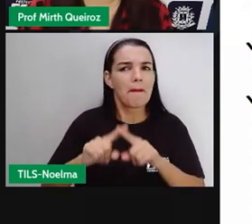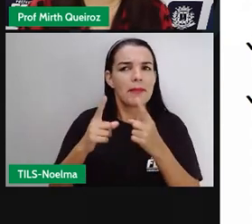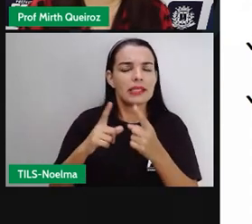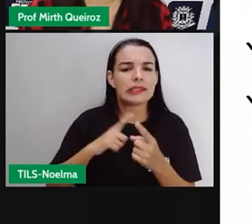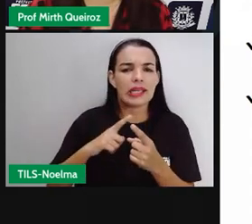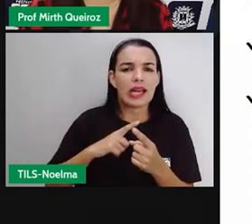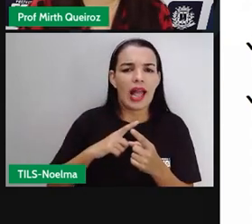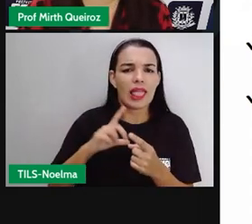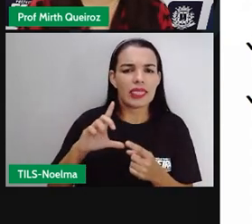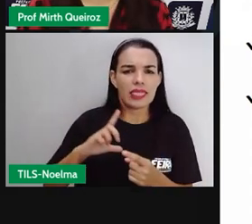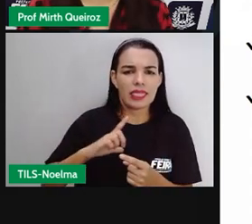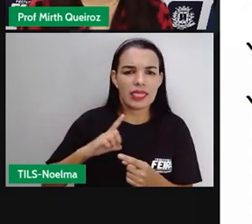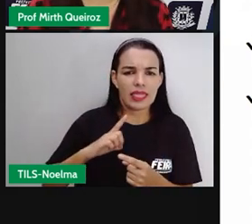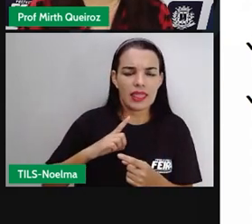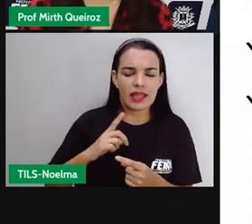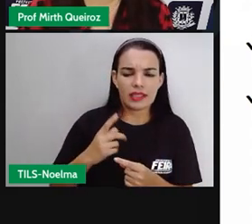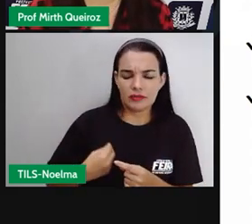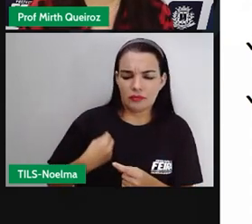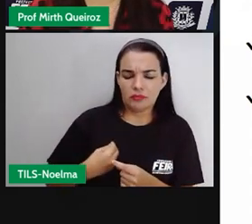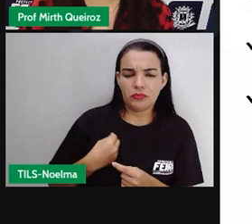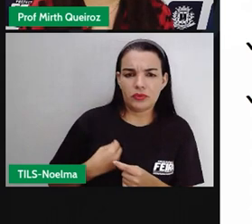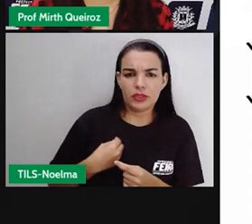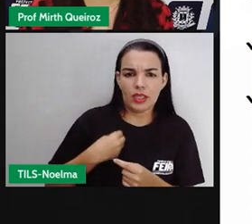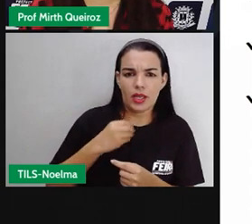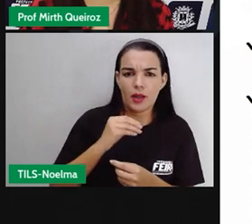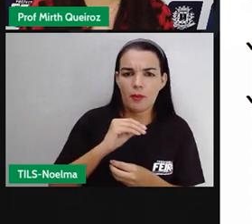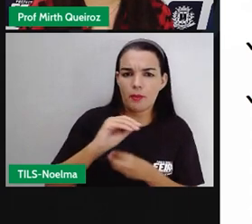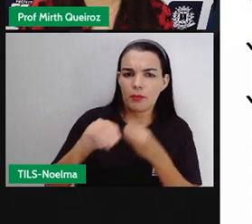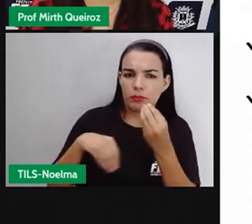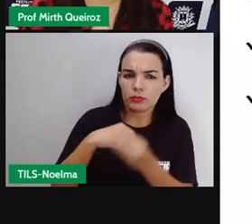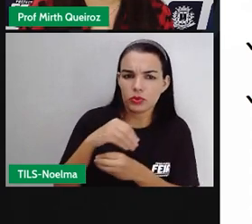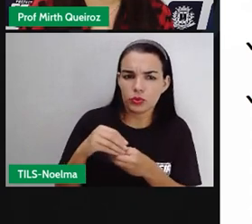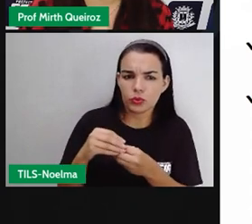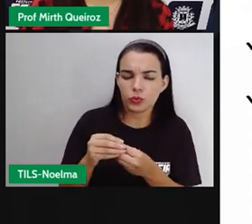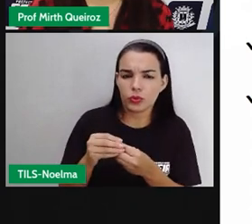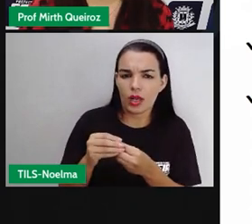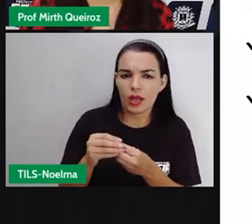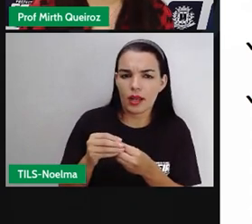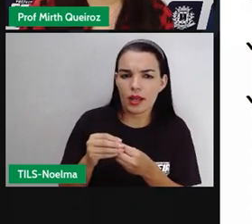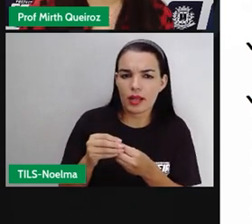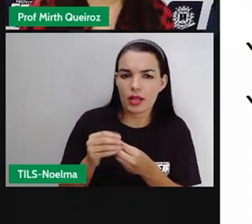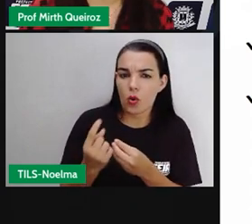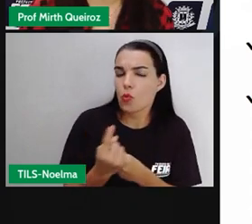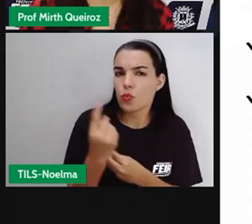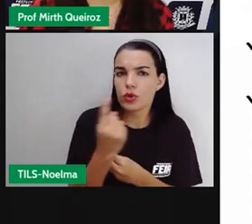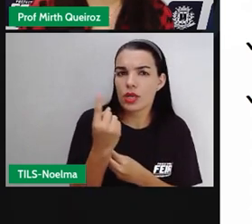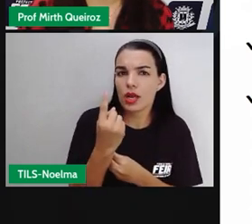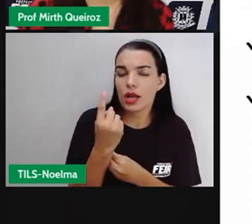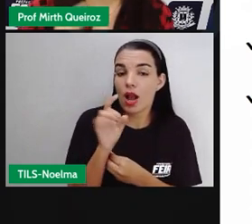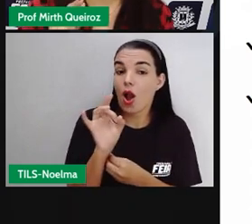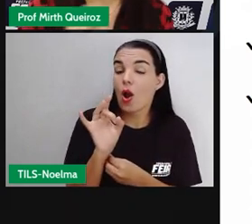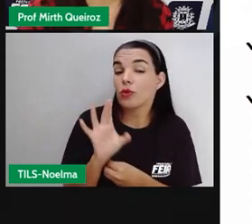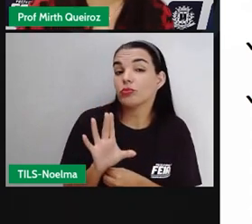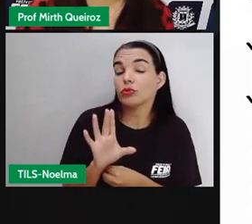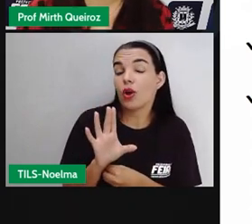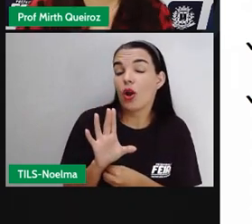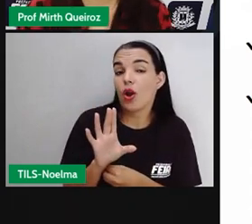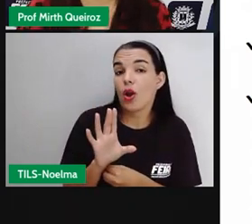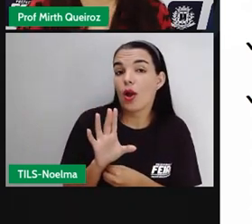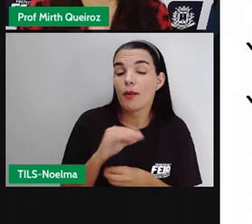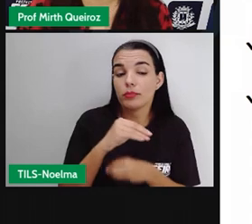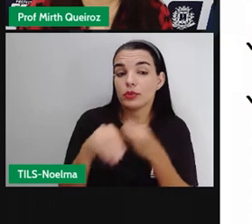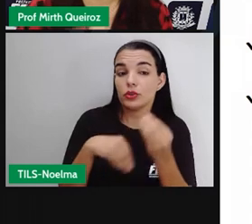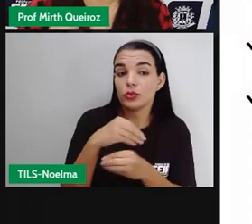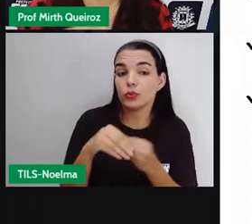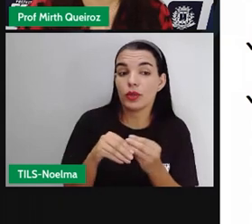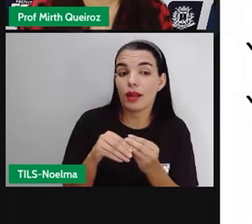substâncias puras na natureza ou todos os elementos são aí resultados de mistura? É uma indagação que eu vou